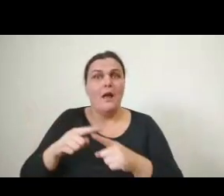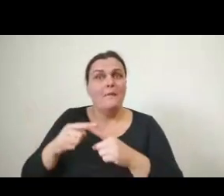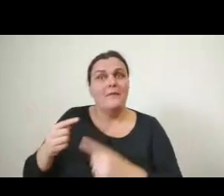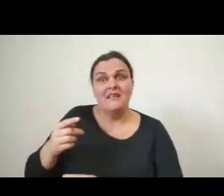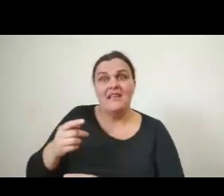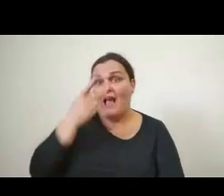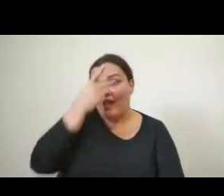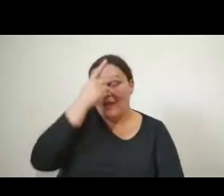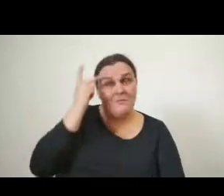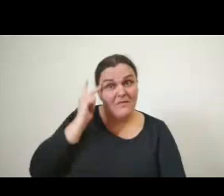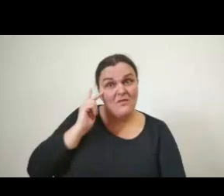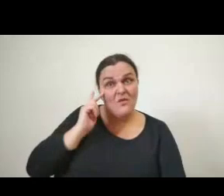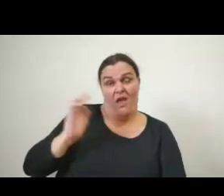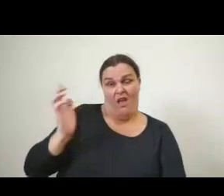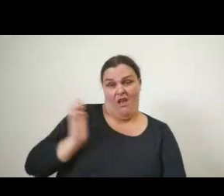pobres.